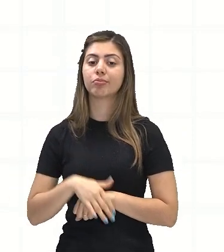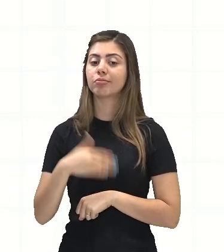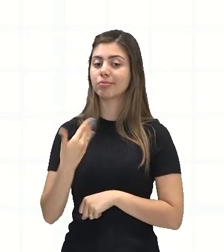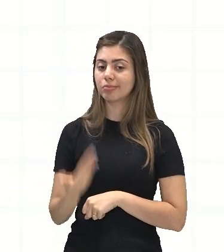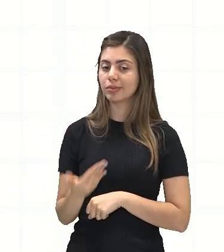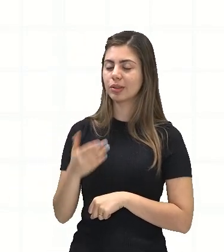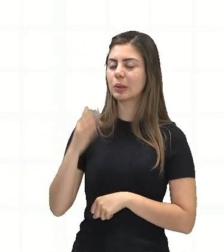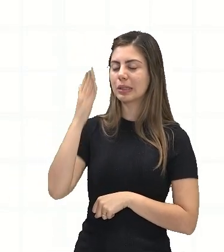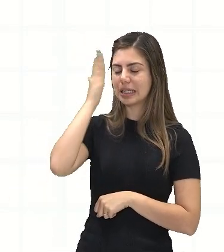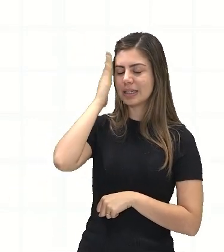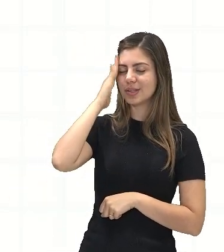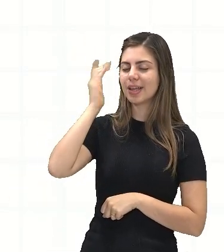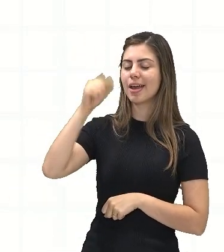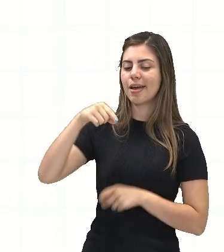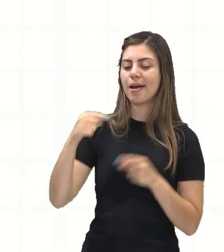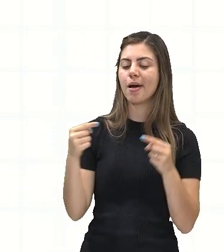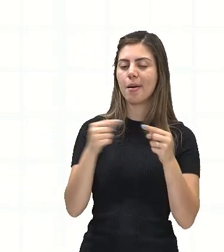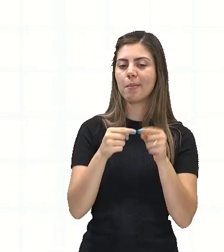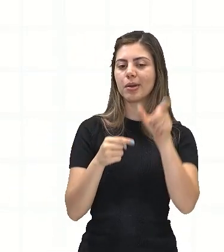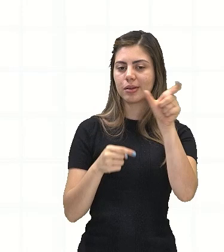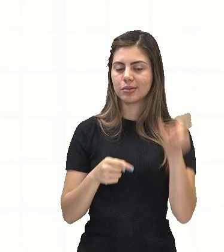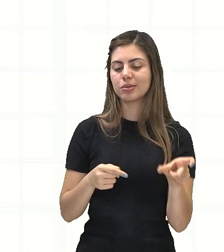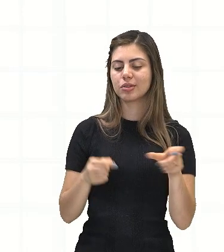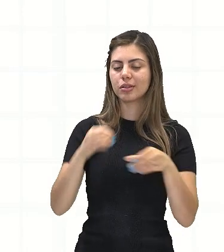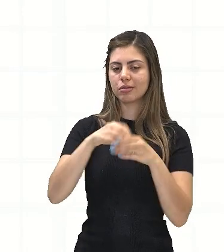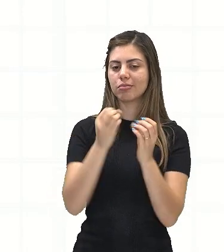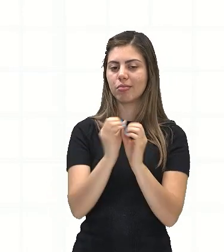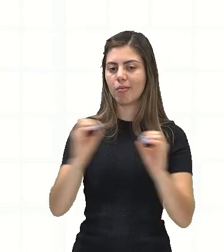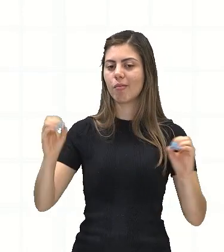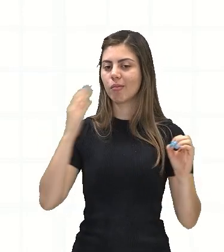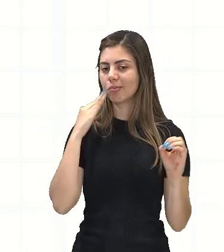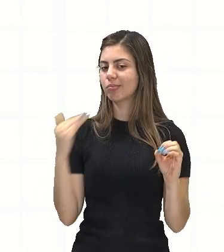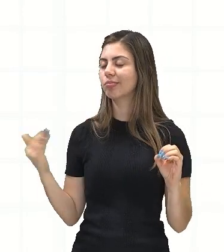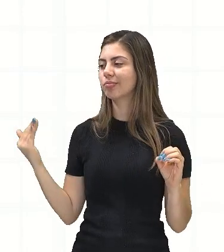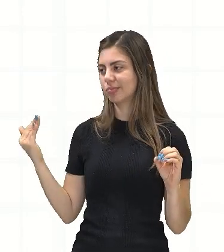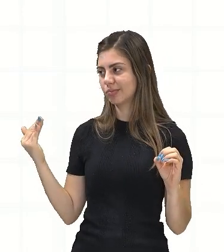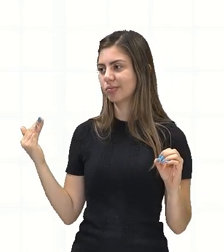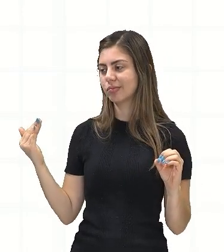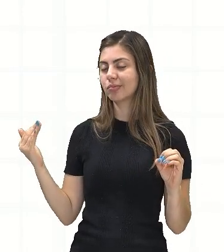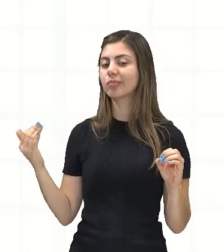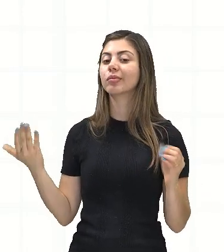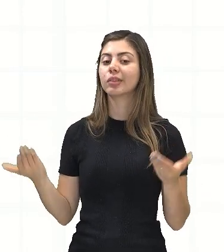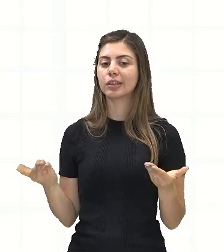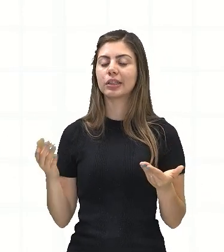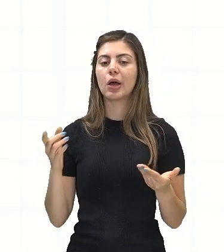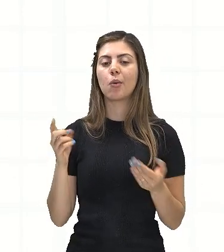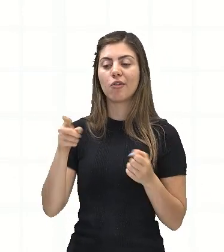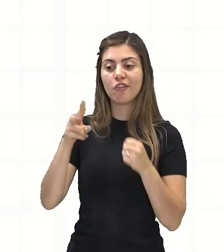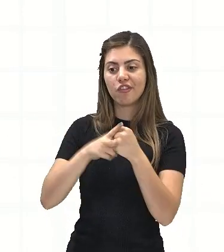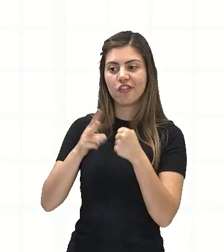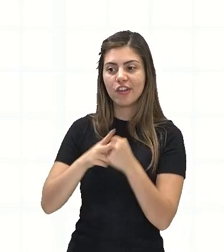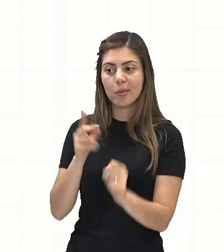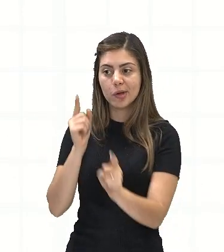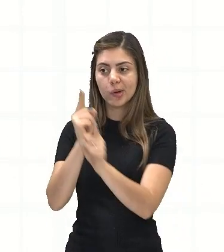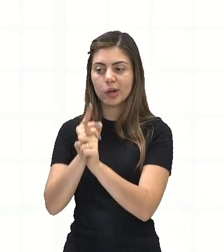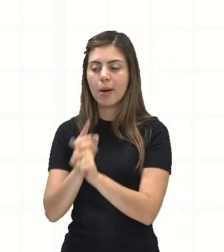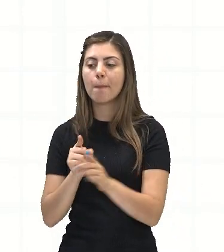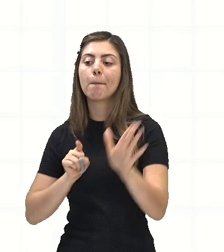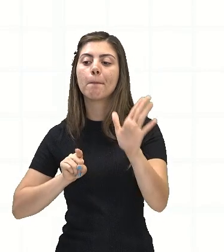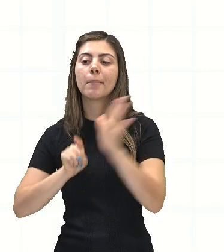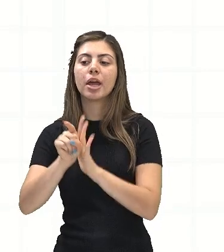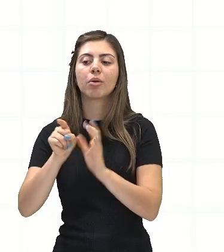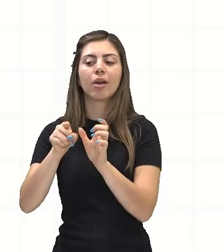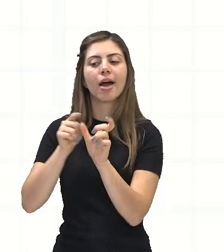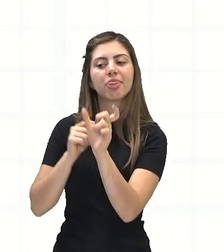aqui é o meu sujeito desta minha oração. Fazendo esse processo, identifico o verbo, pergunto a